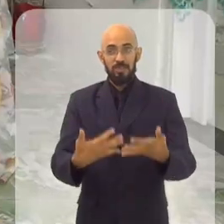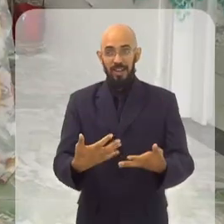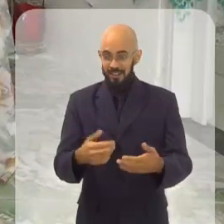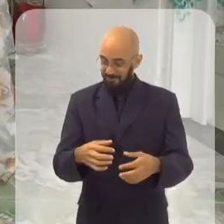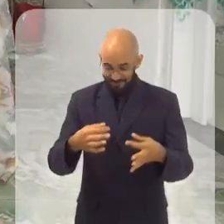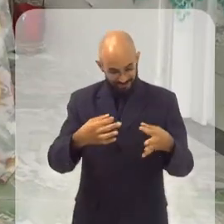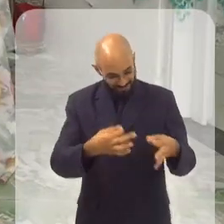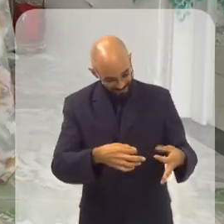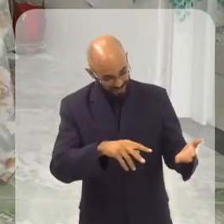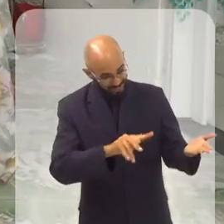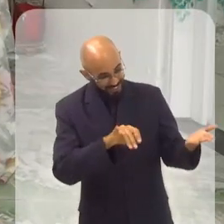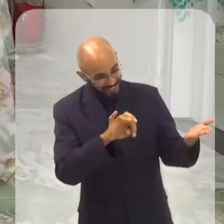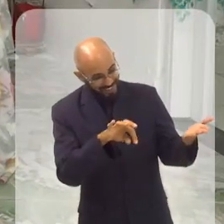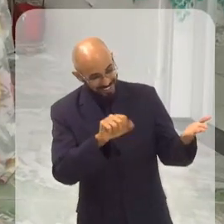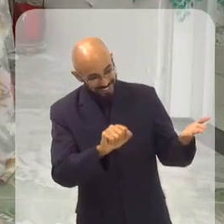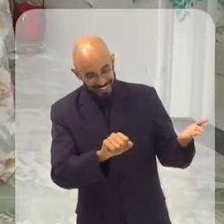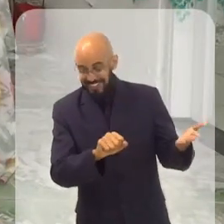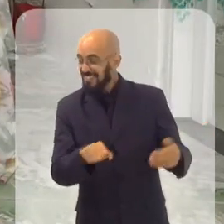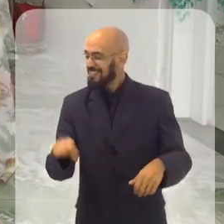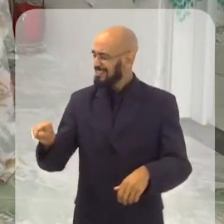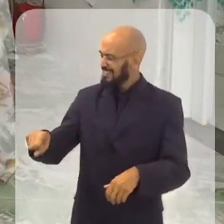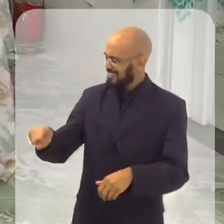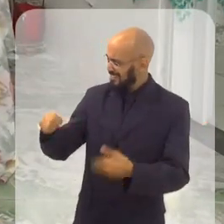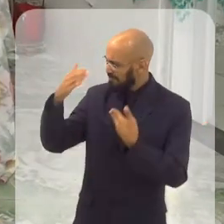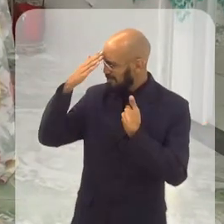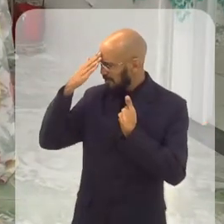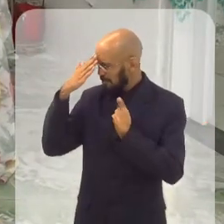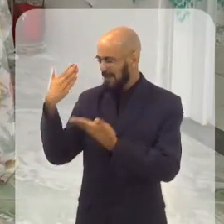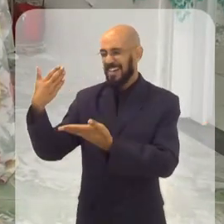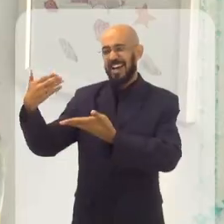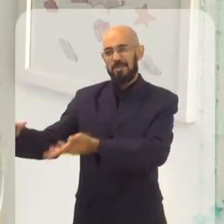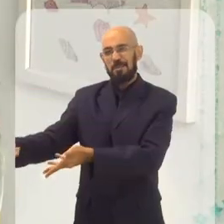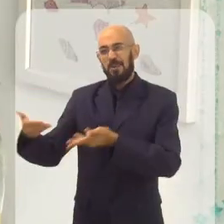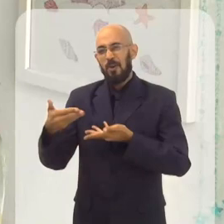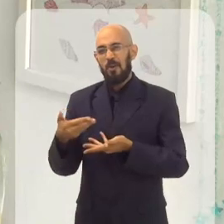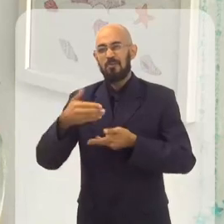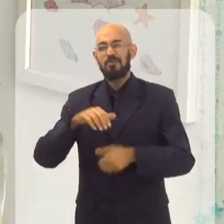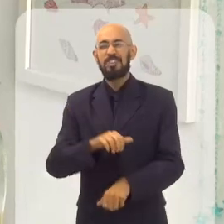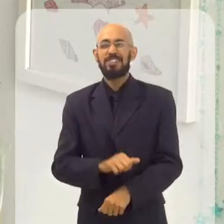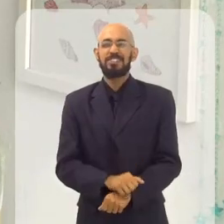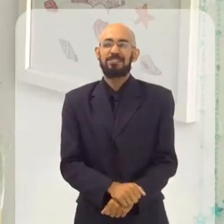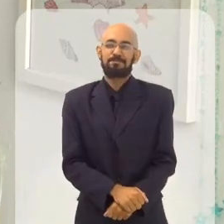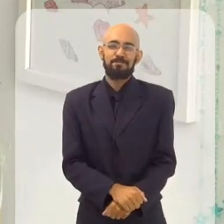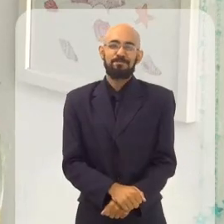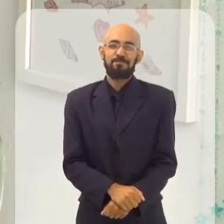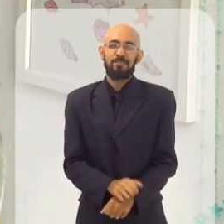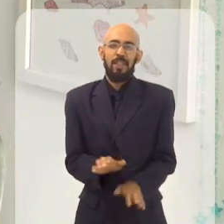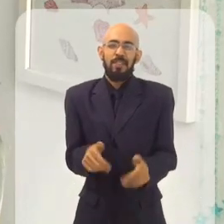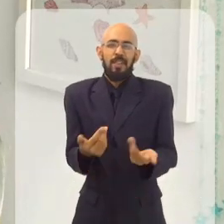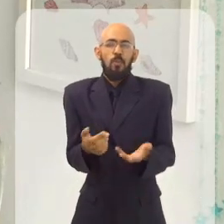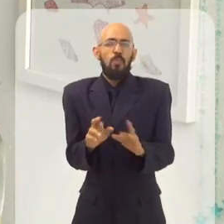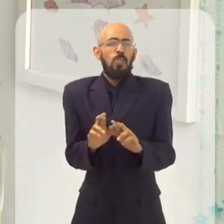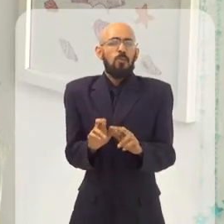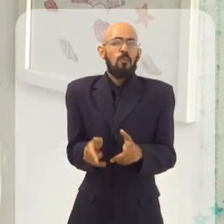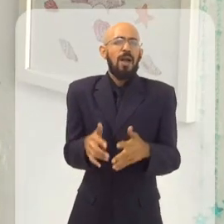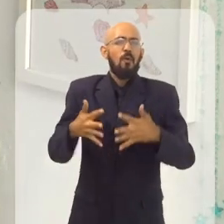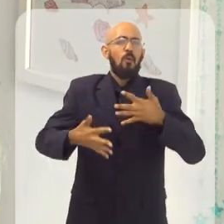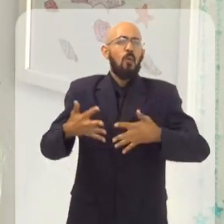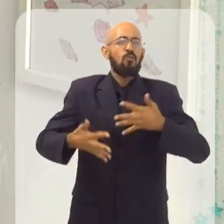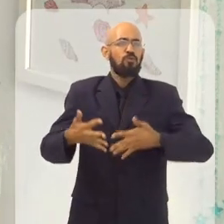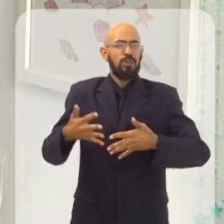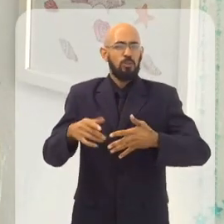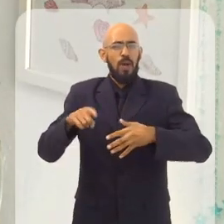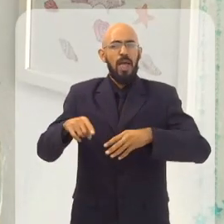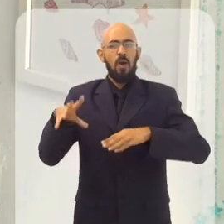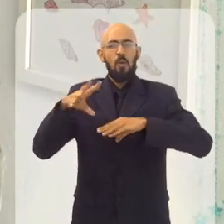Kátia? Perfeito. Gratidão pelo convite, Luzia. Eu acho que não é bem um conflito, eu acho que é um complemento,